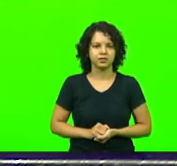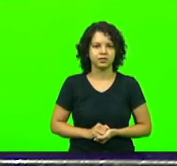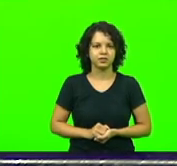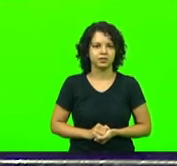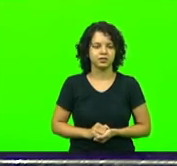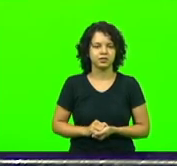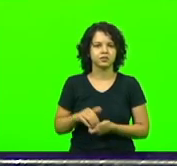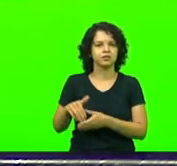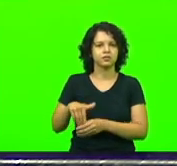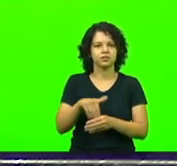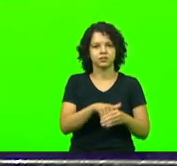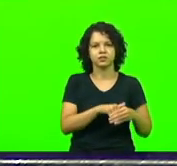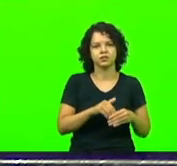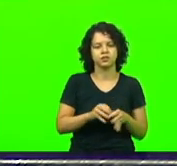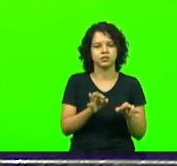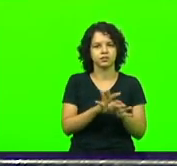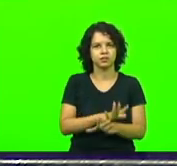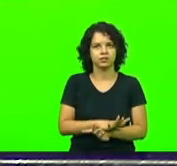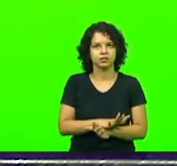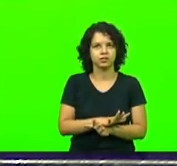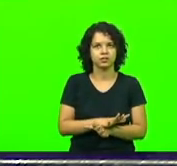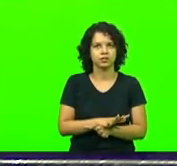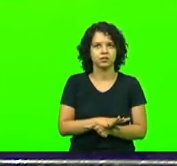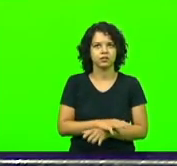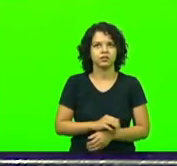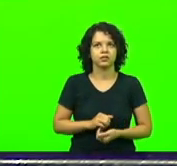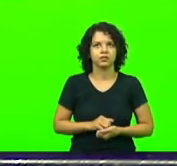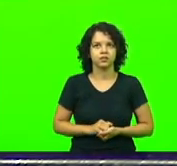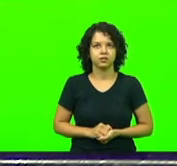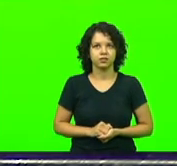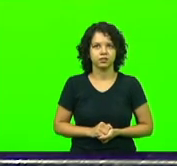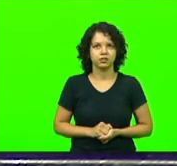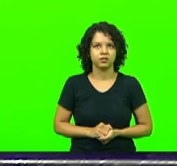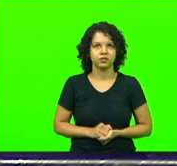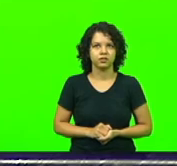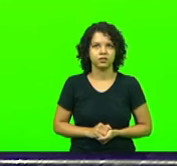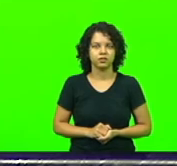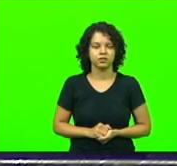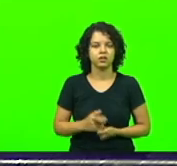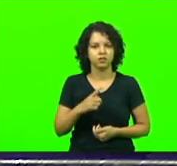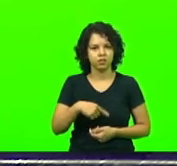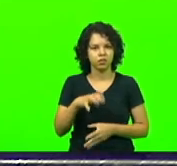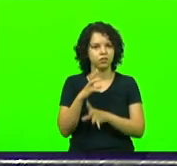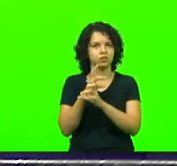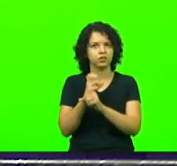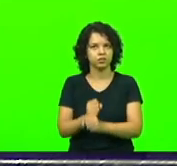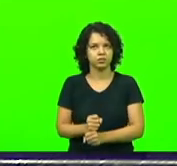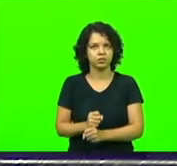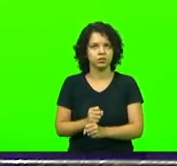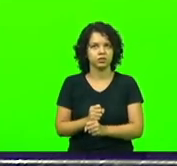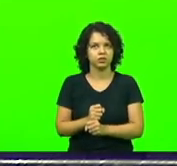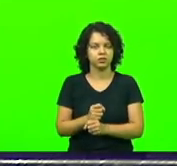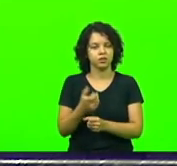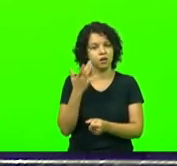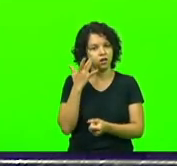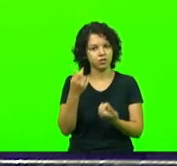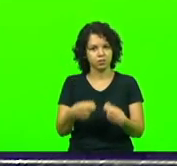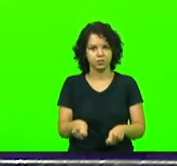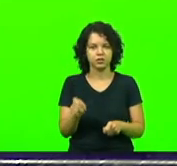já ocorreram, podemos fazer a verificação. Eu acho desnecessário.